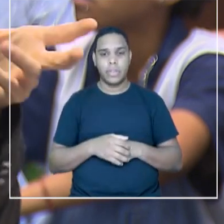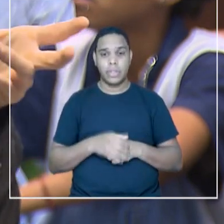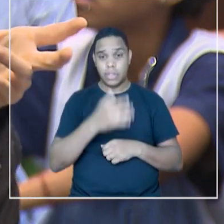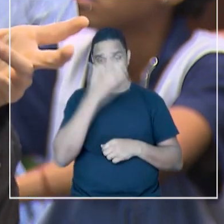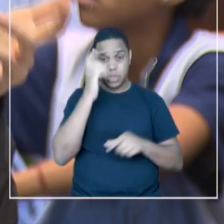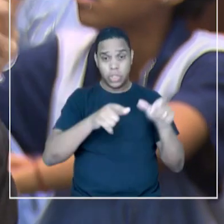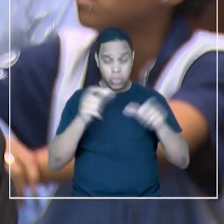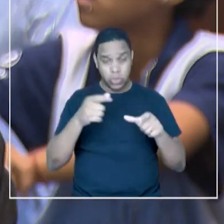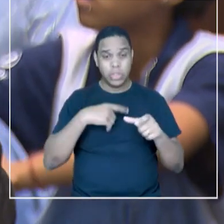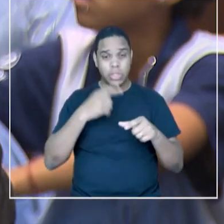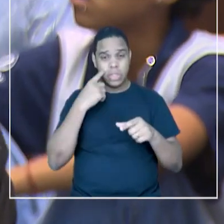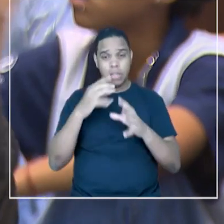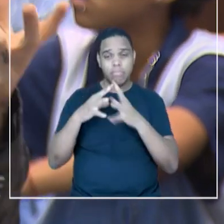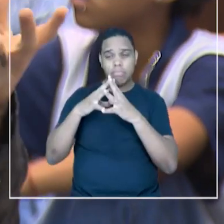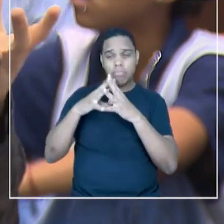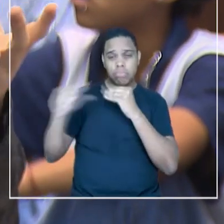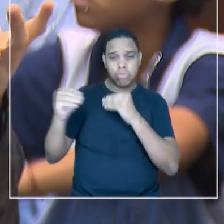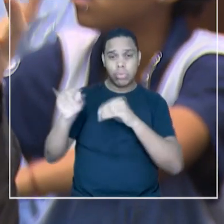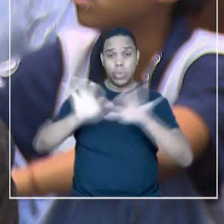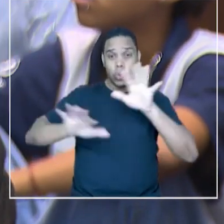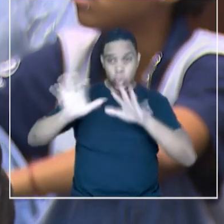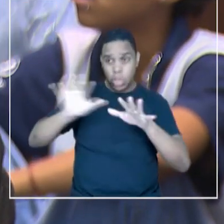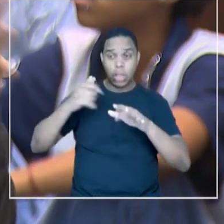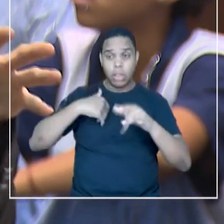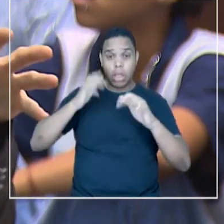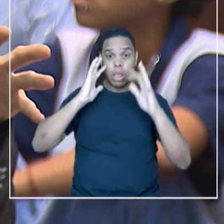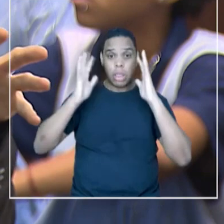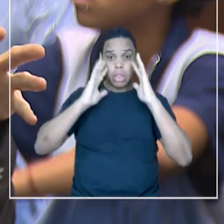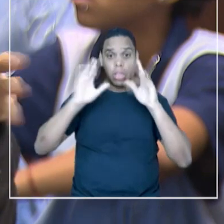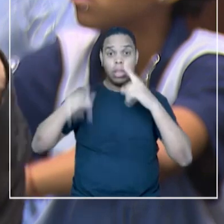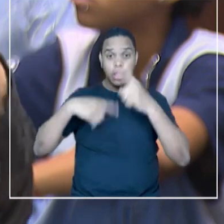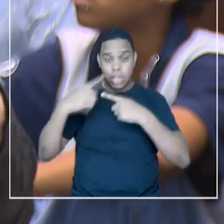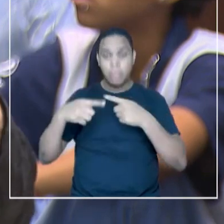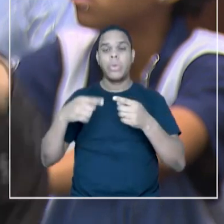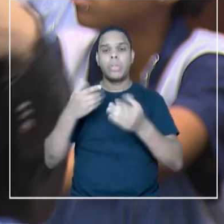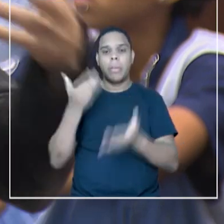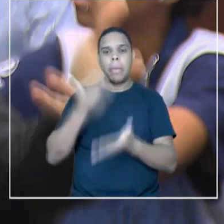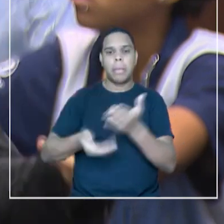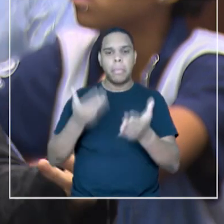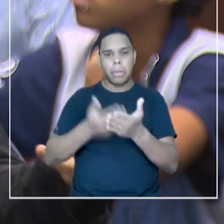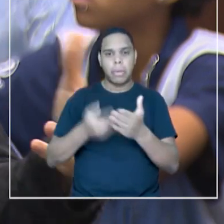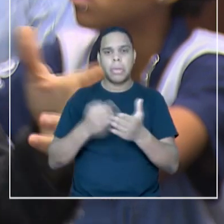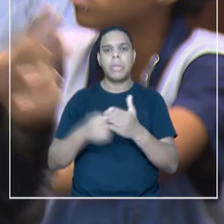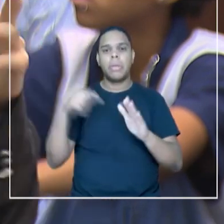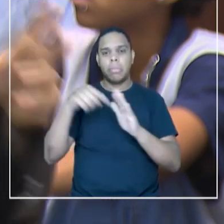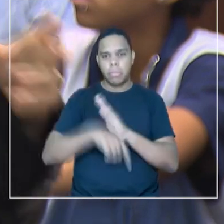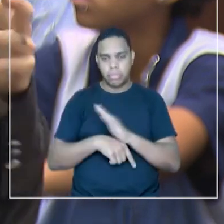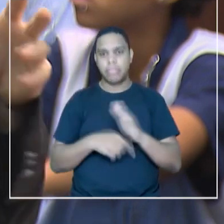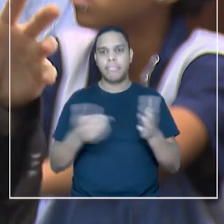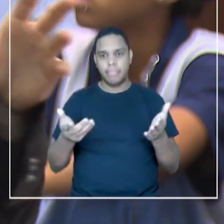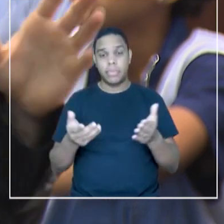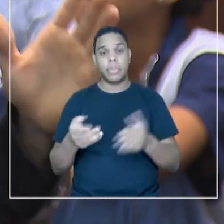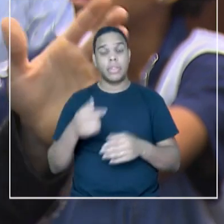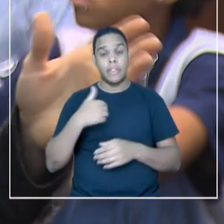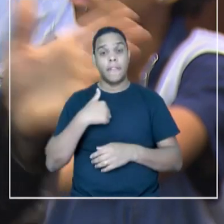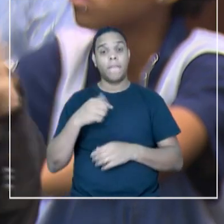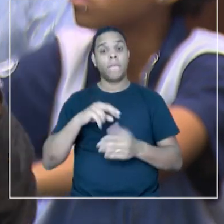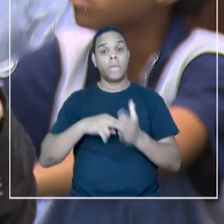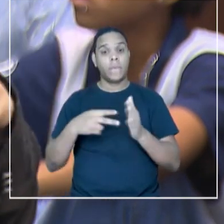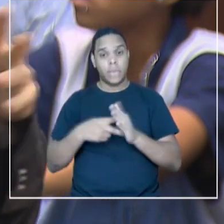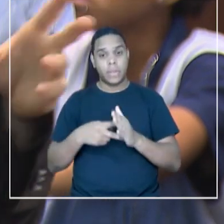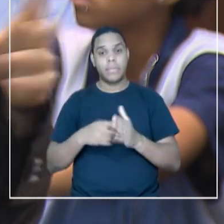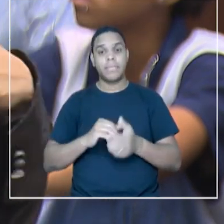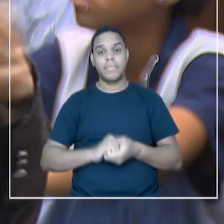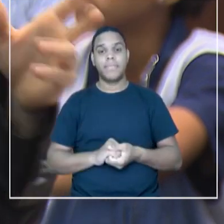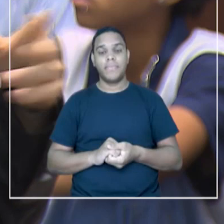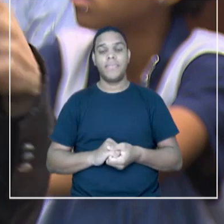da realidade, cuidado com aquilo que te faz voar, mas depois tira o seu céu e o que sobra é só o inferno. No sentido, realmente, aí começa a falar sobre